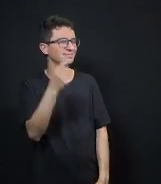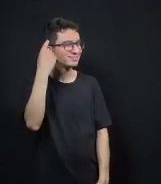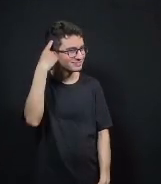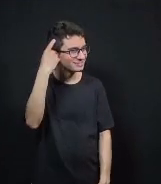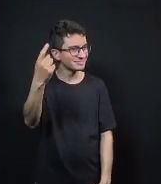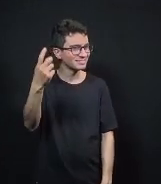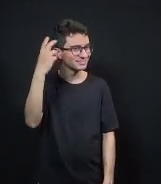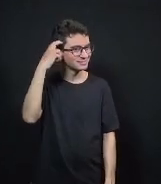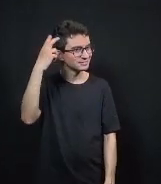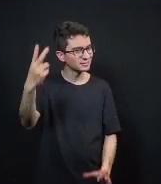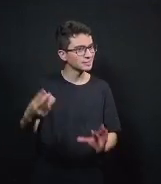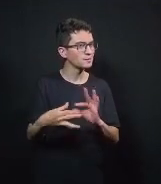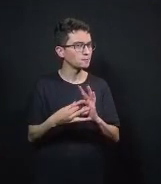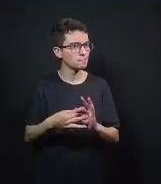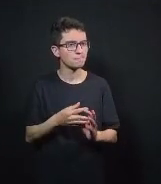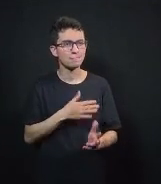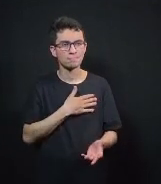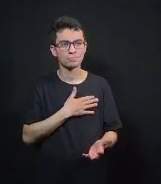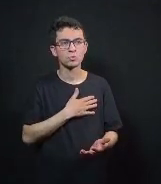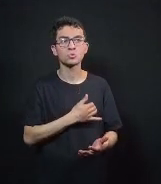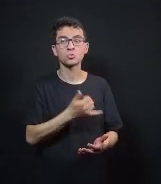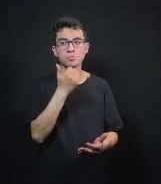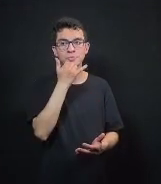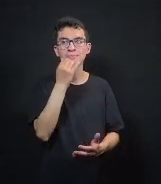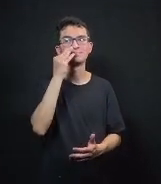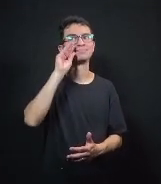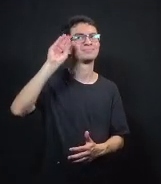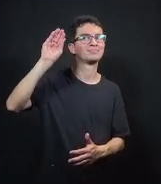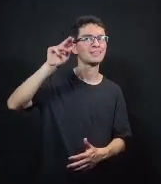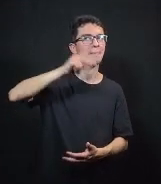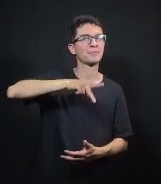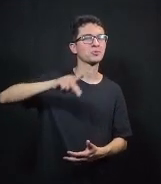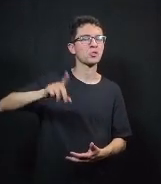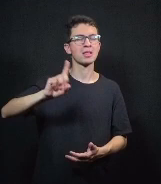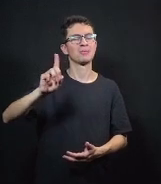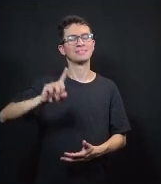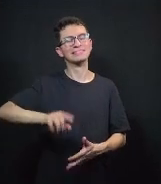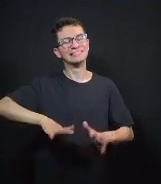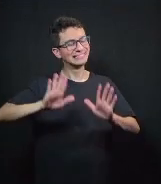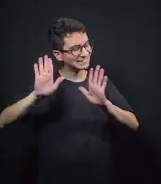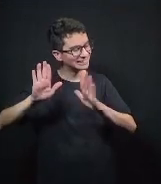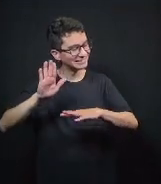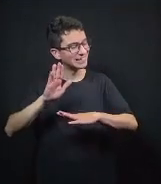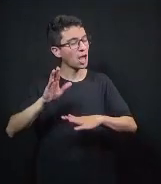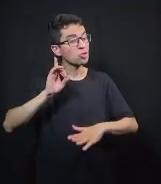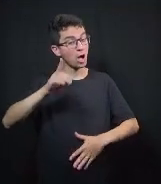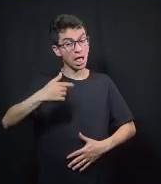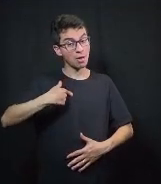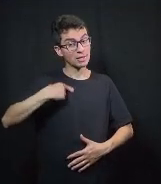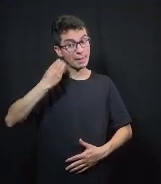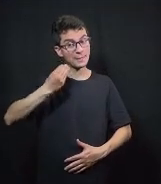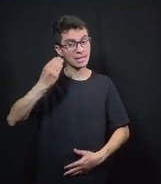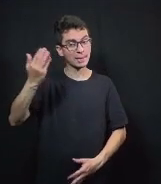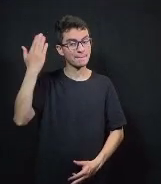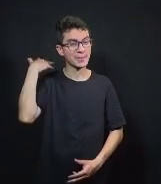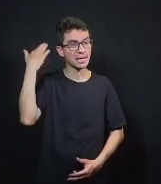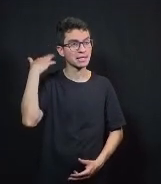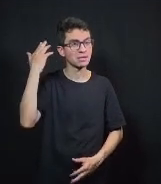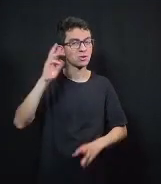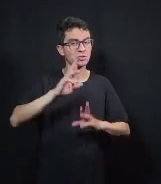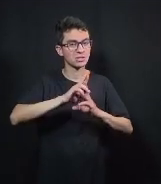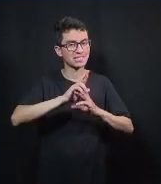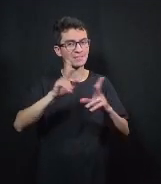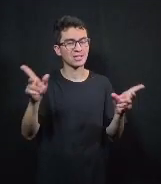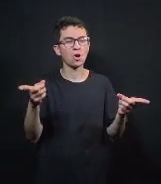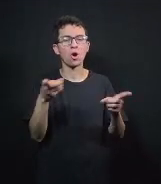conecta comigo, né? Mas eu não quero desrespeitar o professor, né? Eu estou só trazendo um pouco da minha experiência de campo, que é um pouco contrária